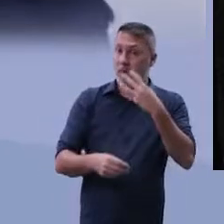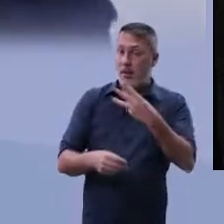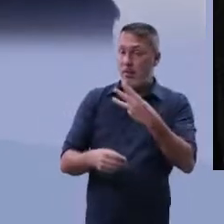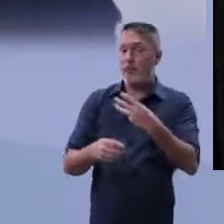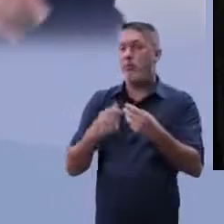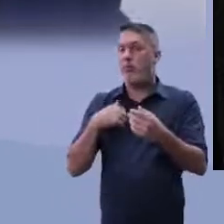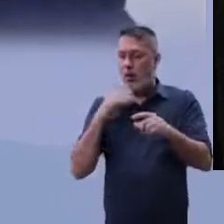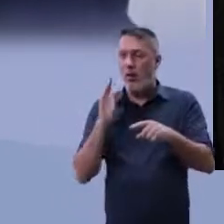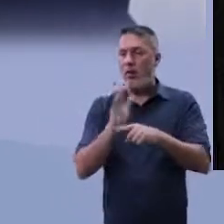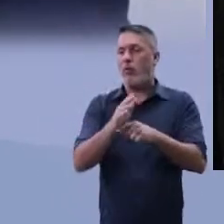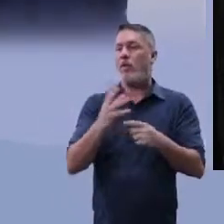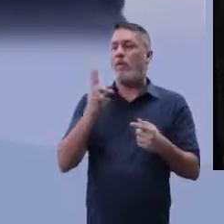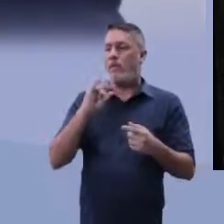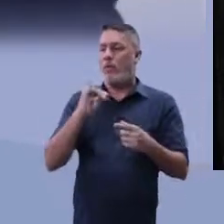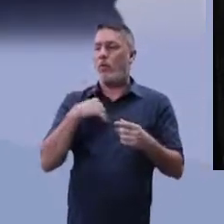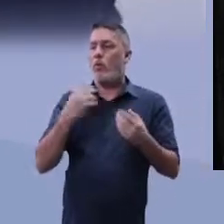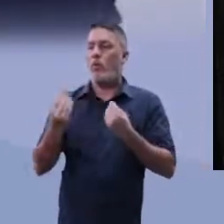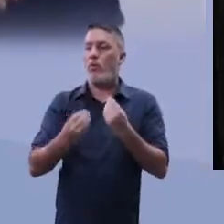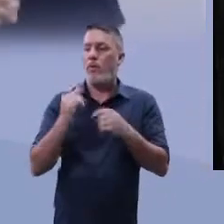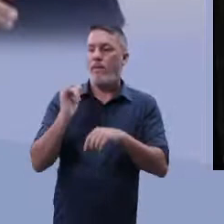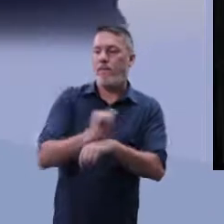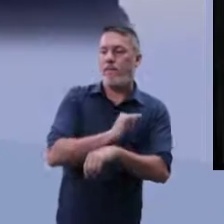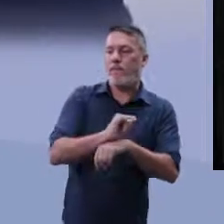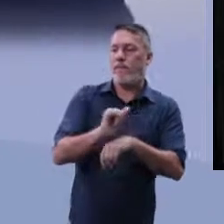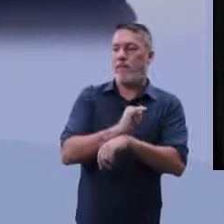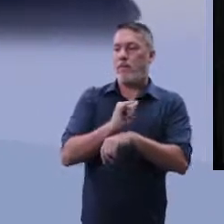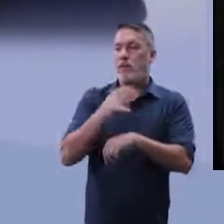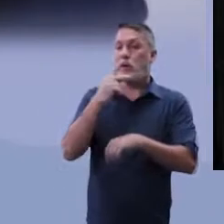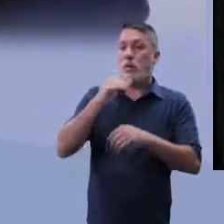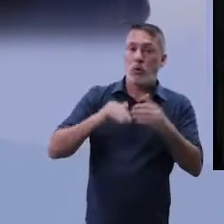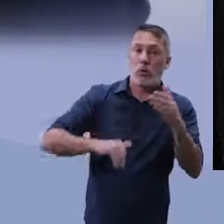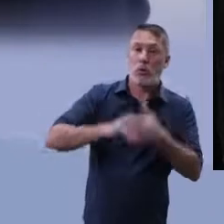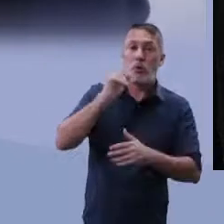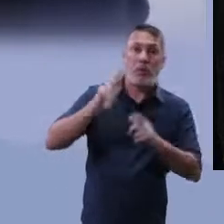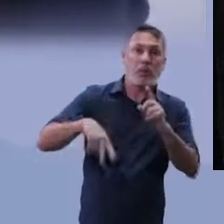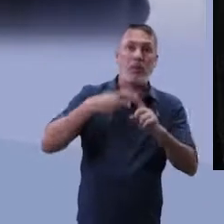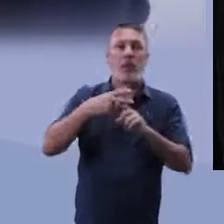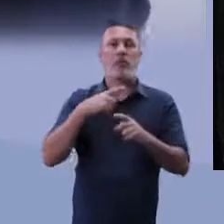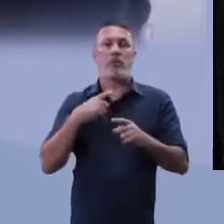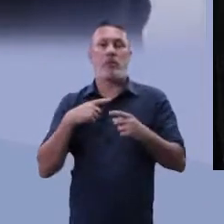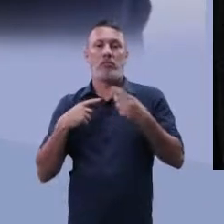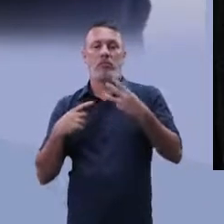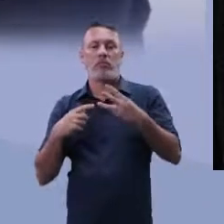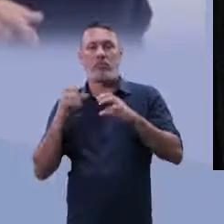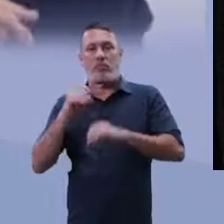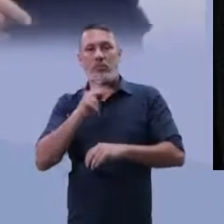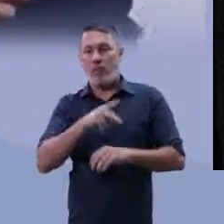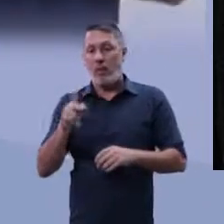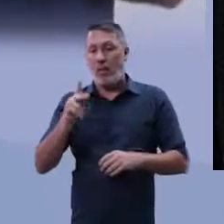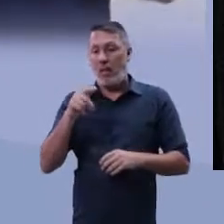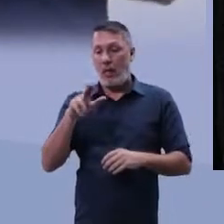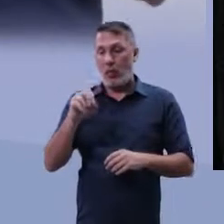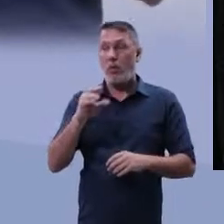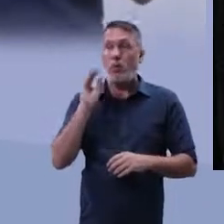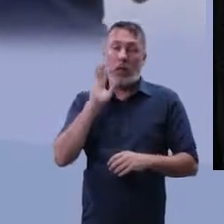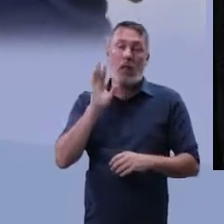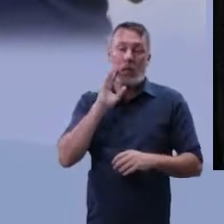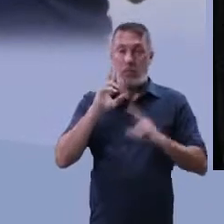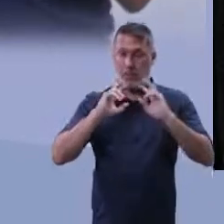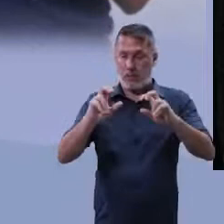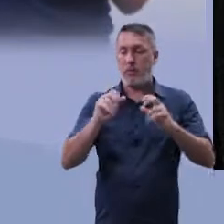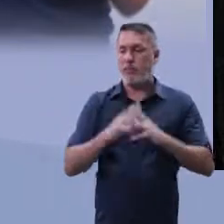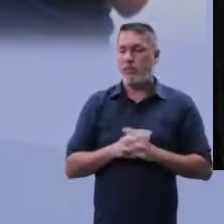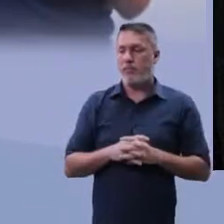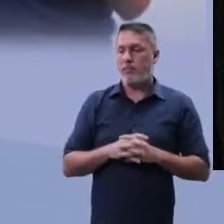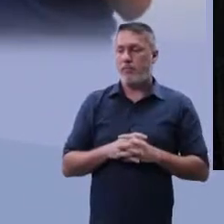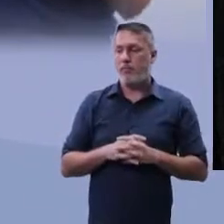chute. Acompanha a gente aqui no canal, que eu vou fazer uma aula de turbinar o seu chute aqui usando as 3 leis do professor Hélio.